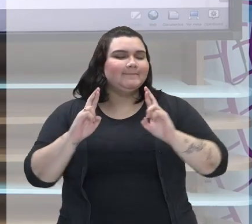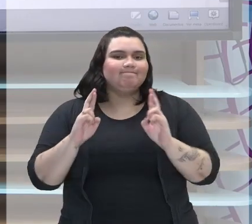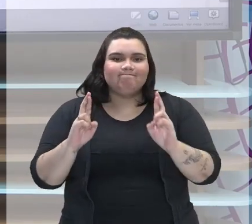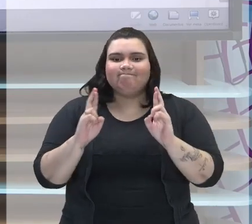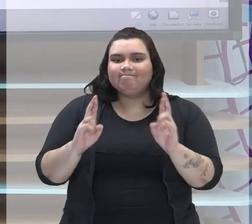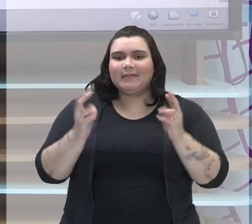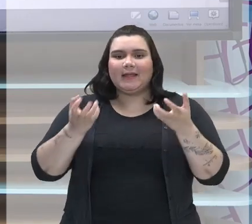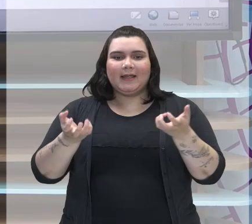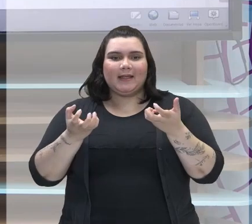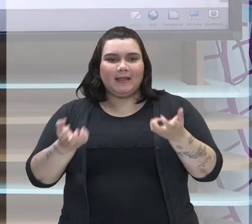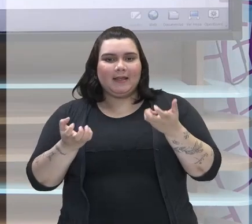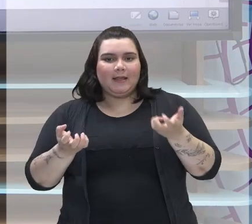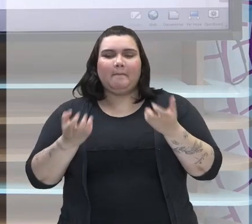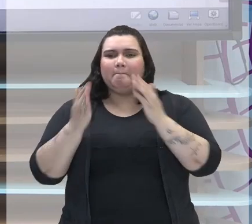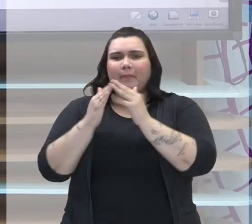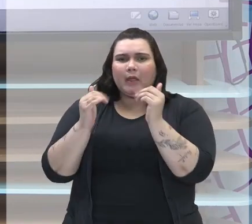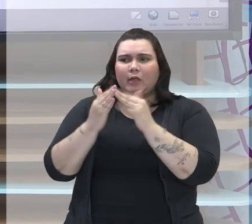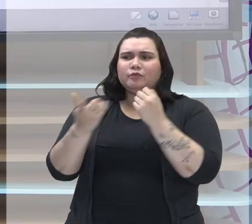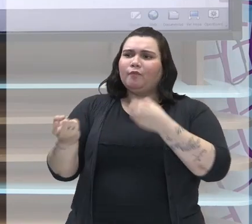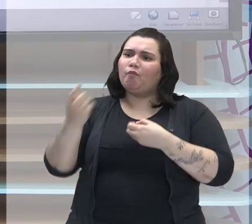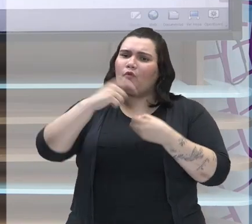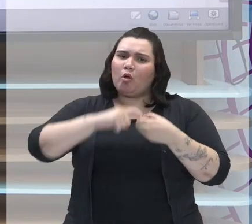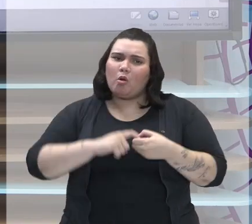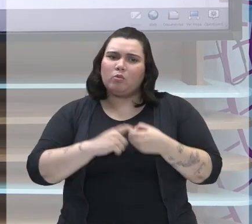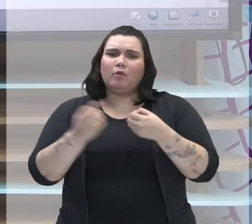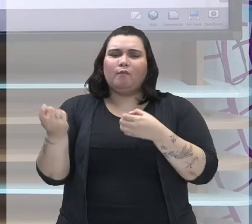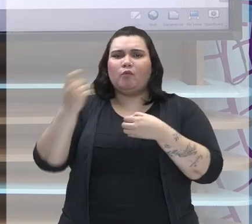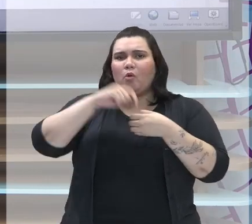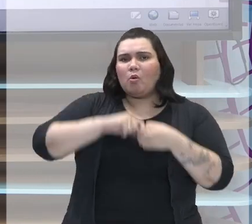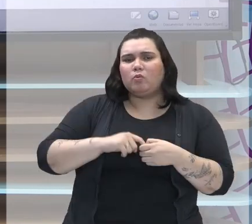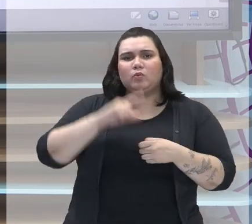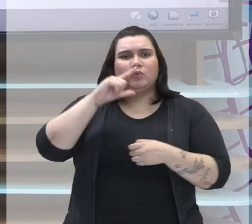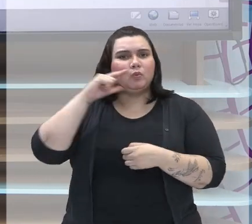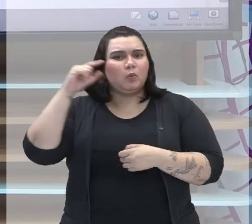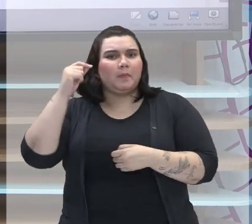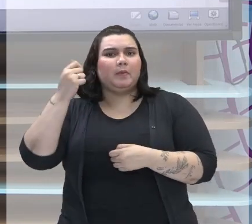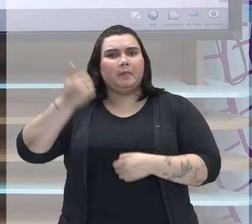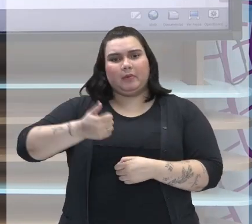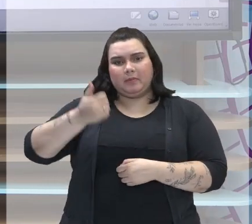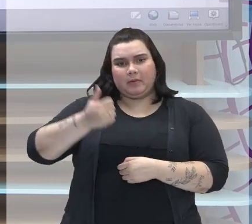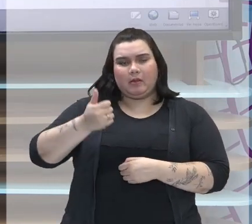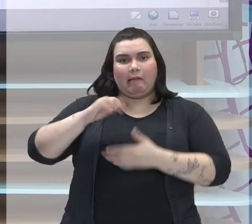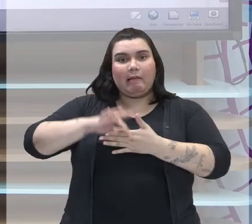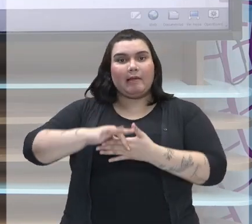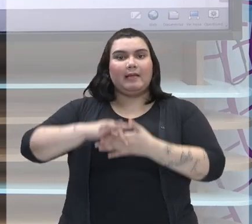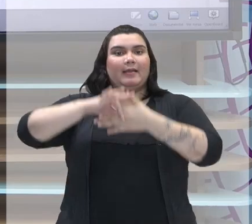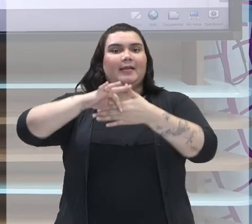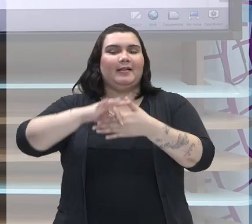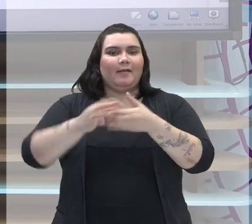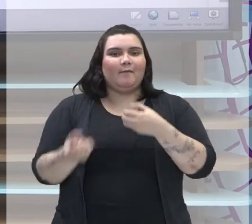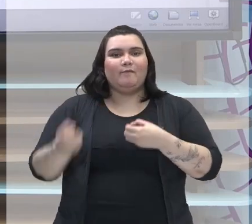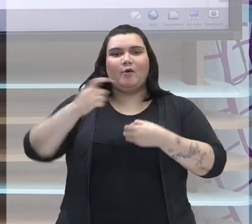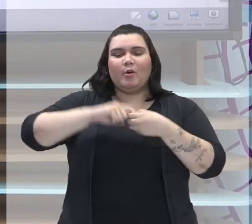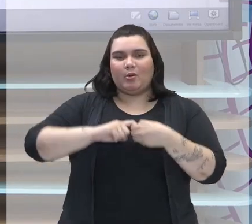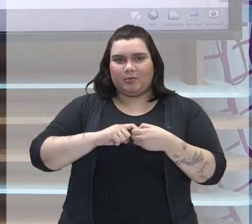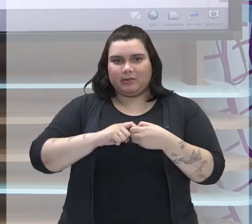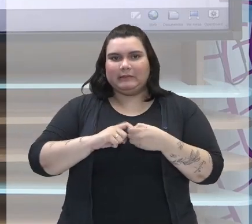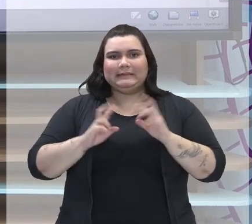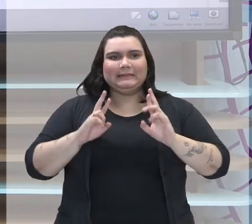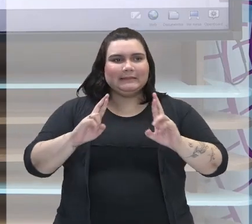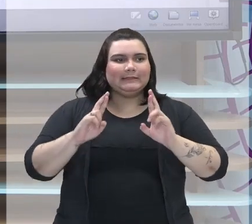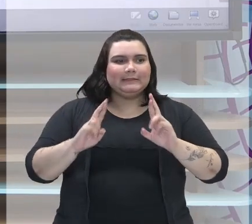né? Eles aclamavam pelo retorno, pela volta dessa figura do líder, né? A figura do rei,